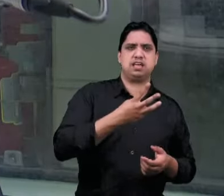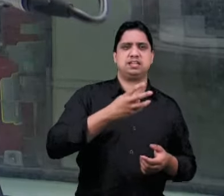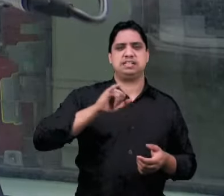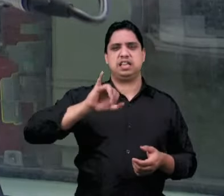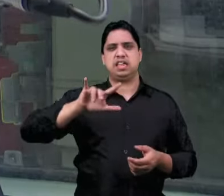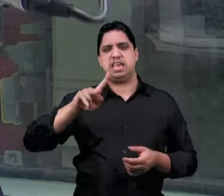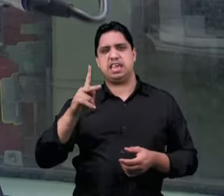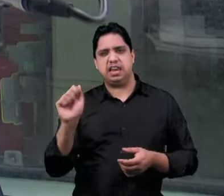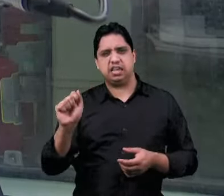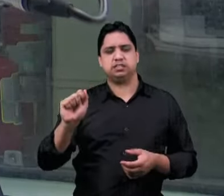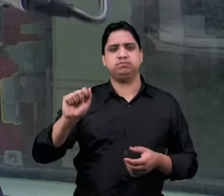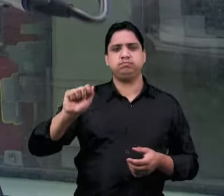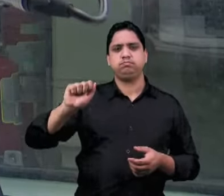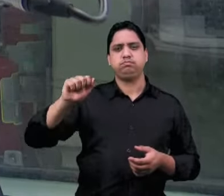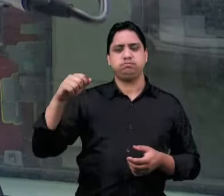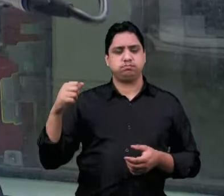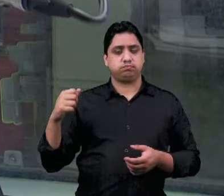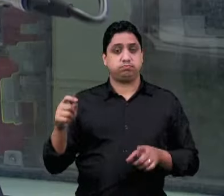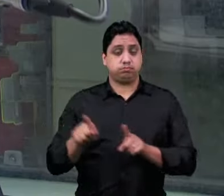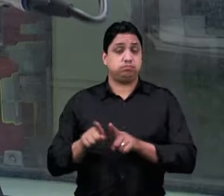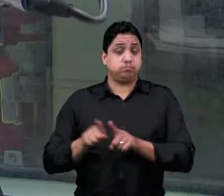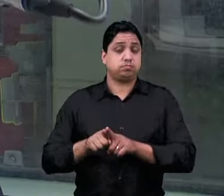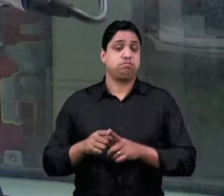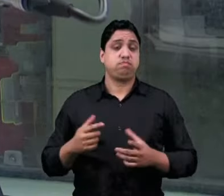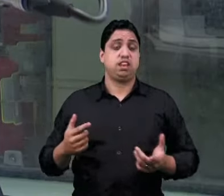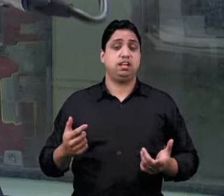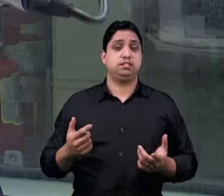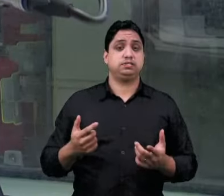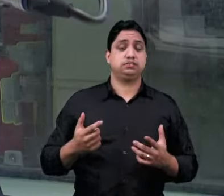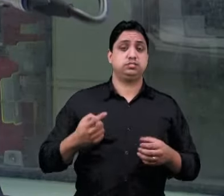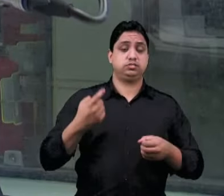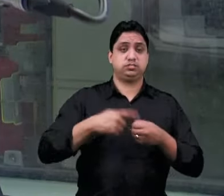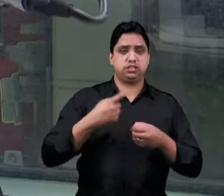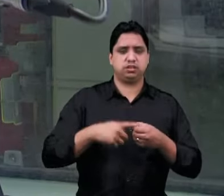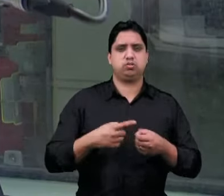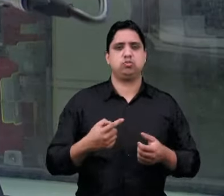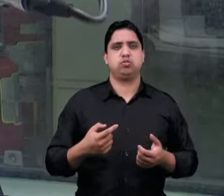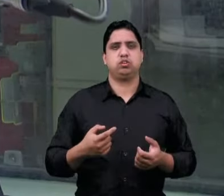Aires e também no interior,